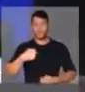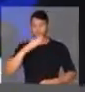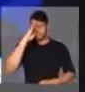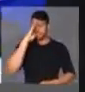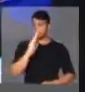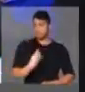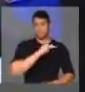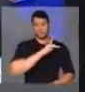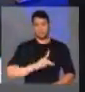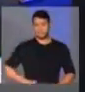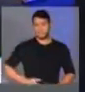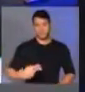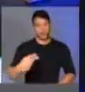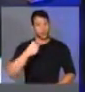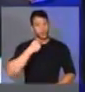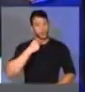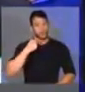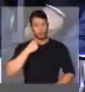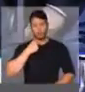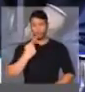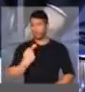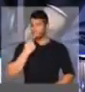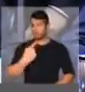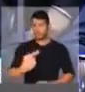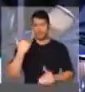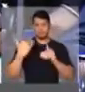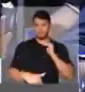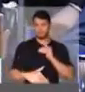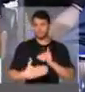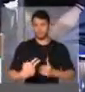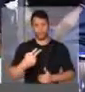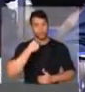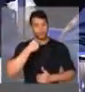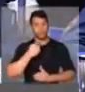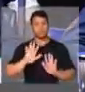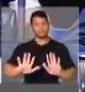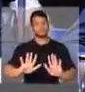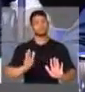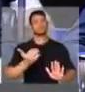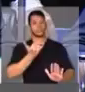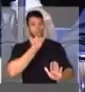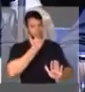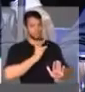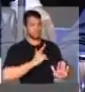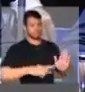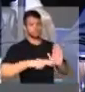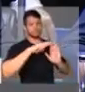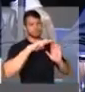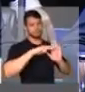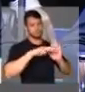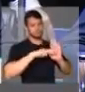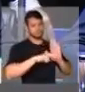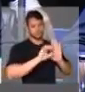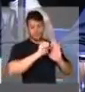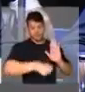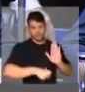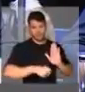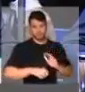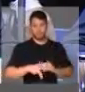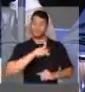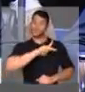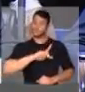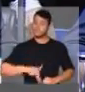Tício, deputado ele Orlando pode, Silva não pode, tem sim. como contraditar. É regimental, deputado, é regimental. O deputado, o